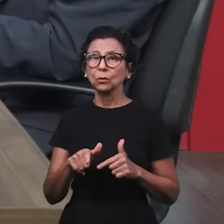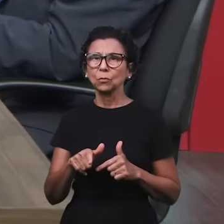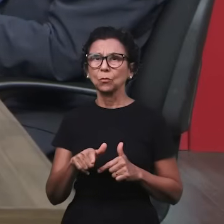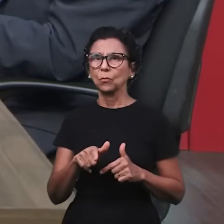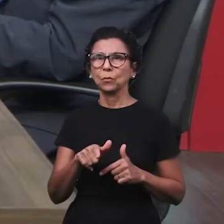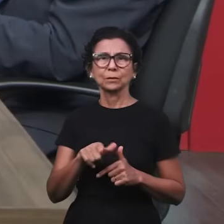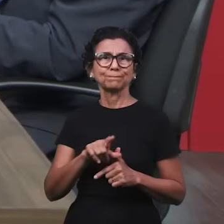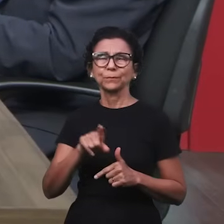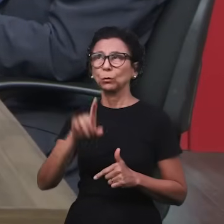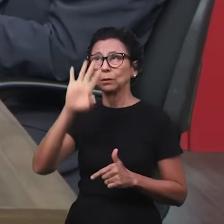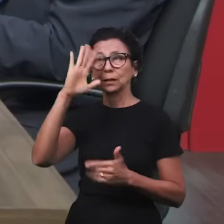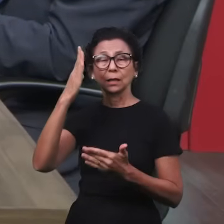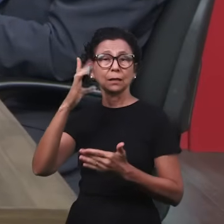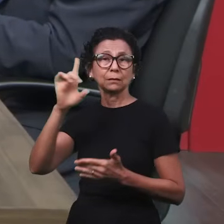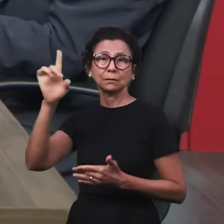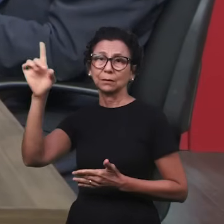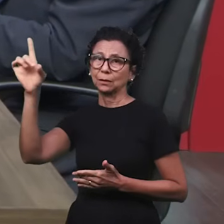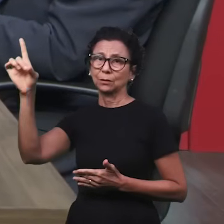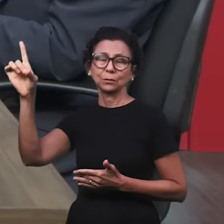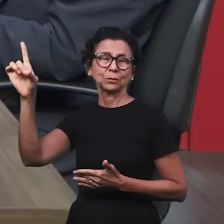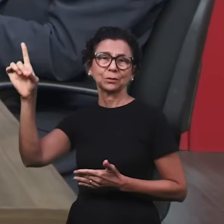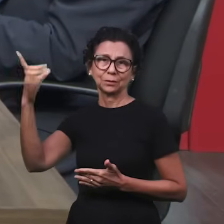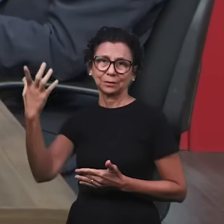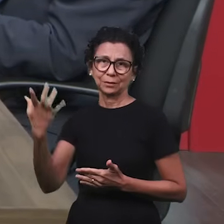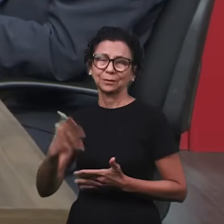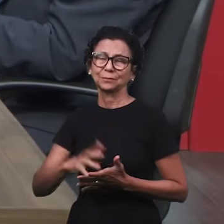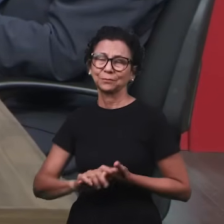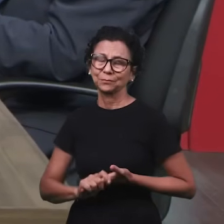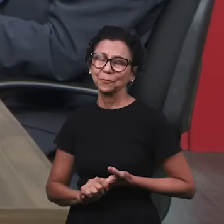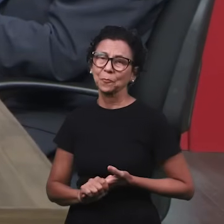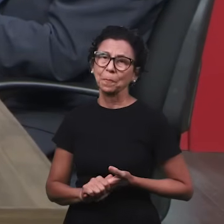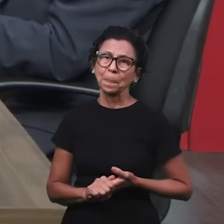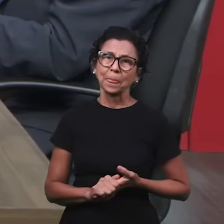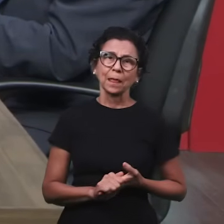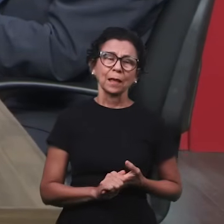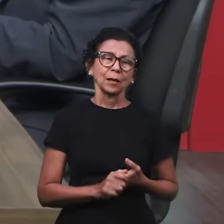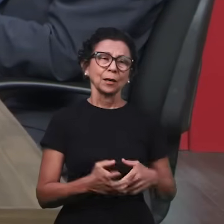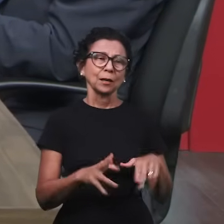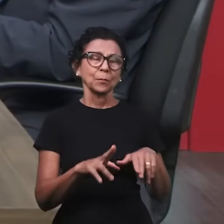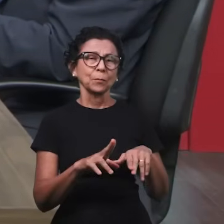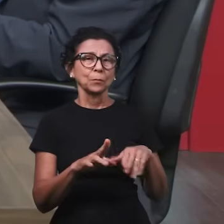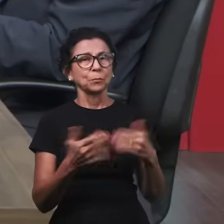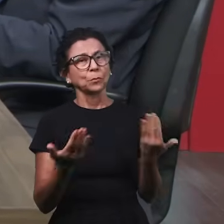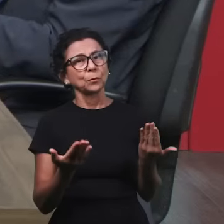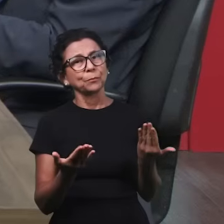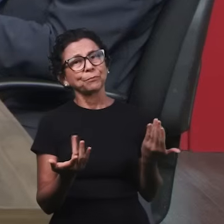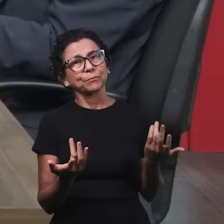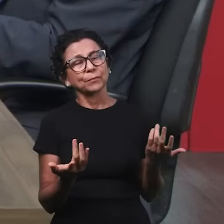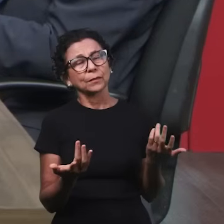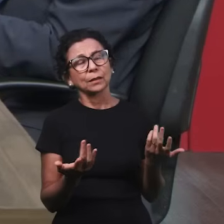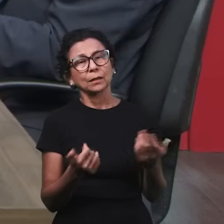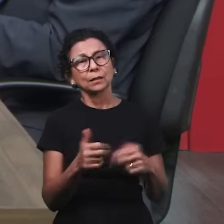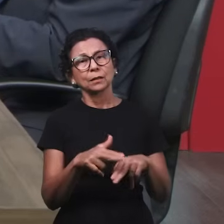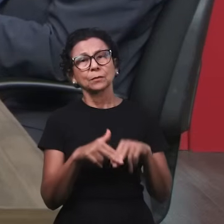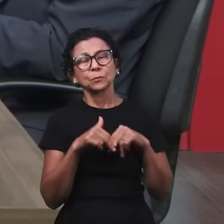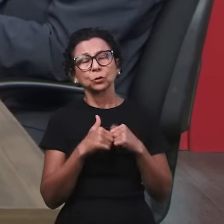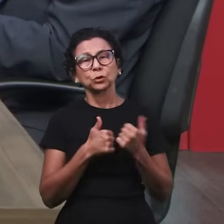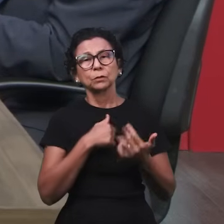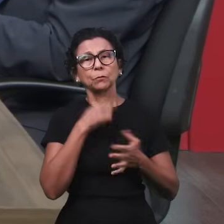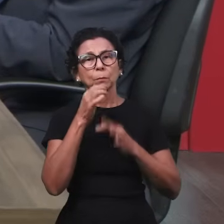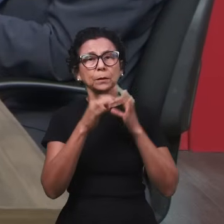do relativismo. Eu acho que um dos pontos principais aqui que a gente sempre aborda nos programas, que é a questão